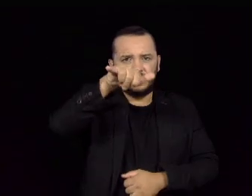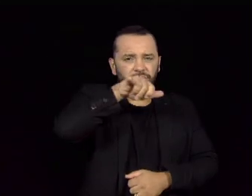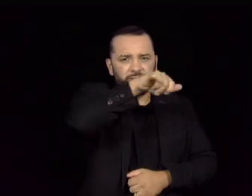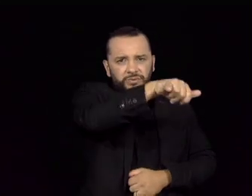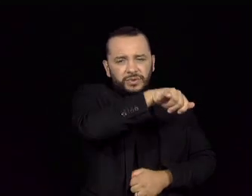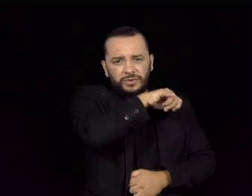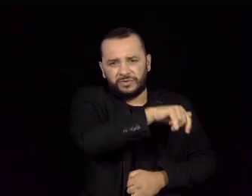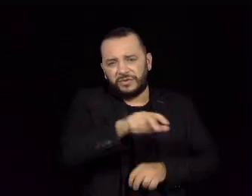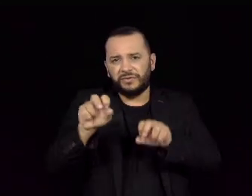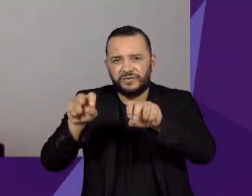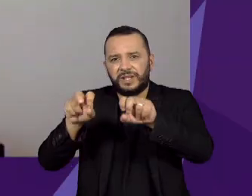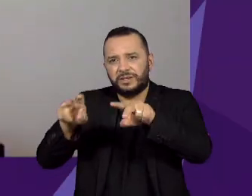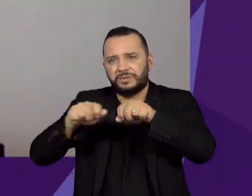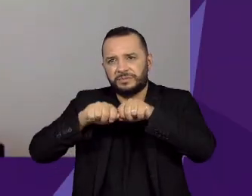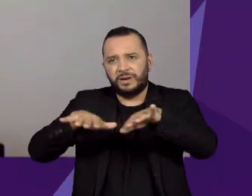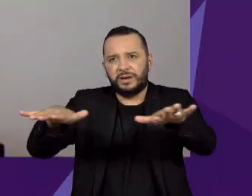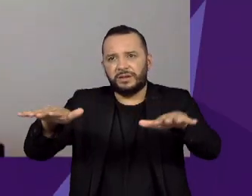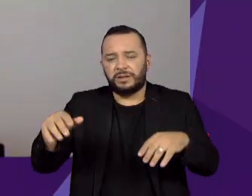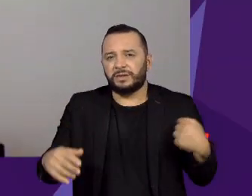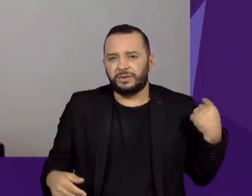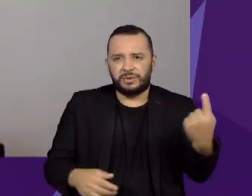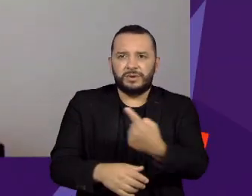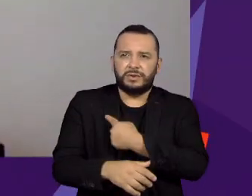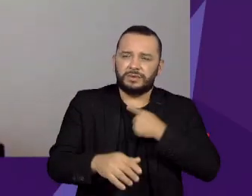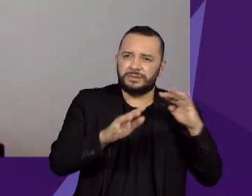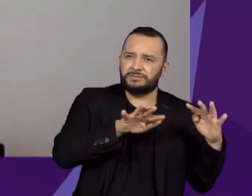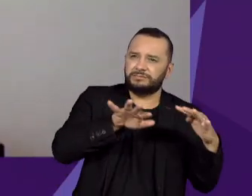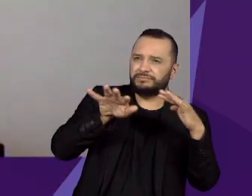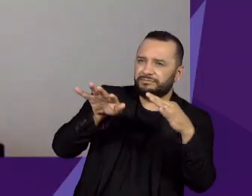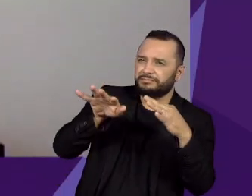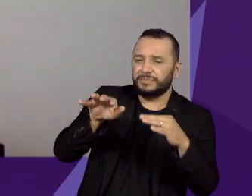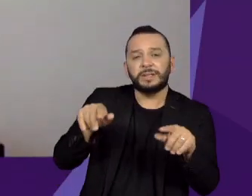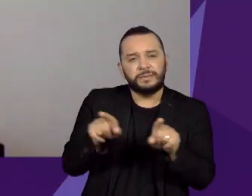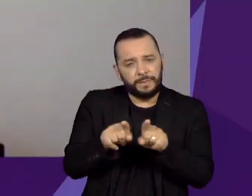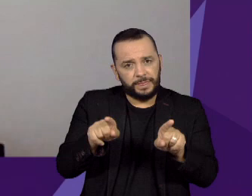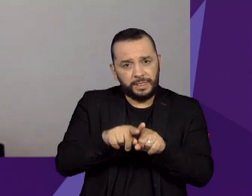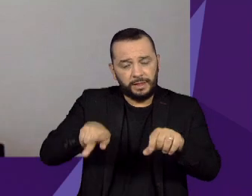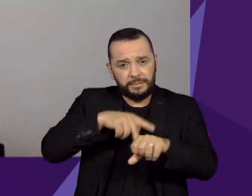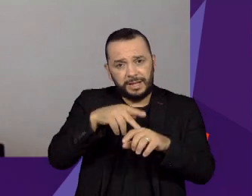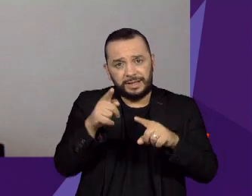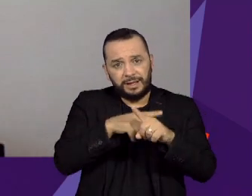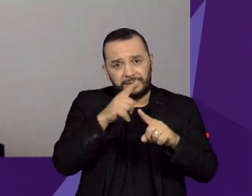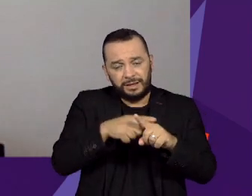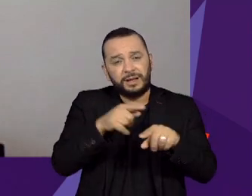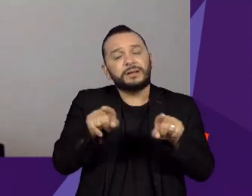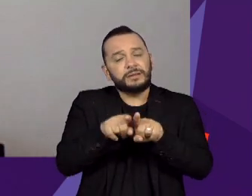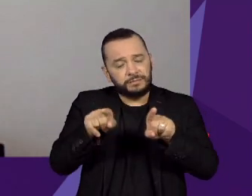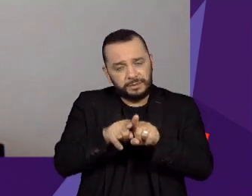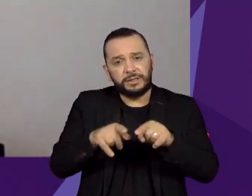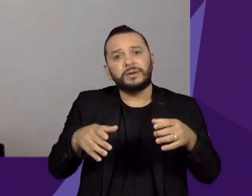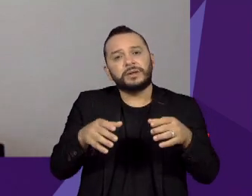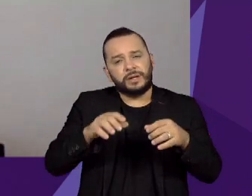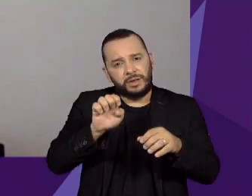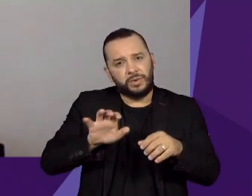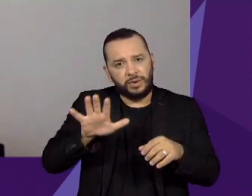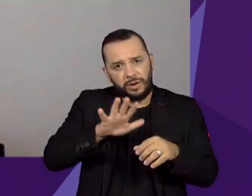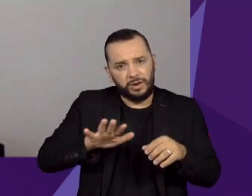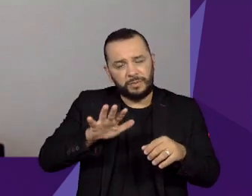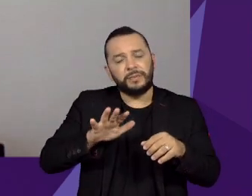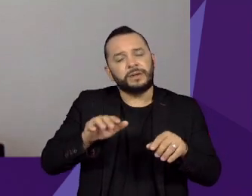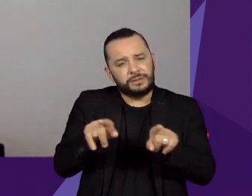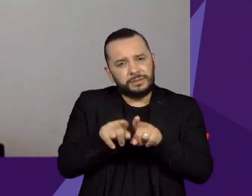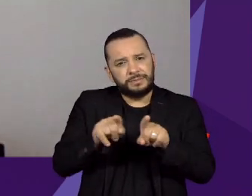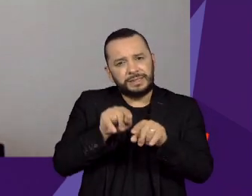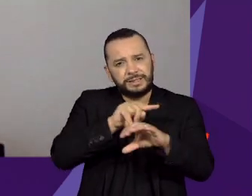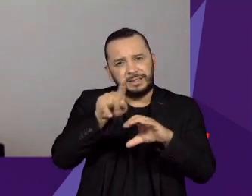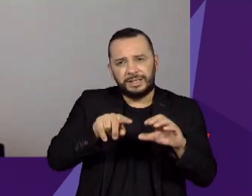a gente aqui teve a impressão, junto com os ingleses, junto com a Europa, uma parte da ciência expressiva, de que se tratava